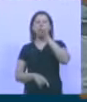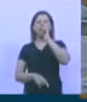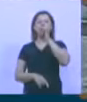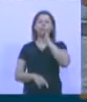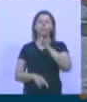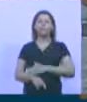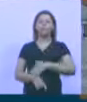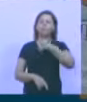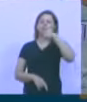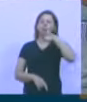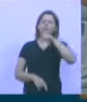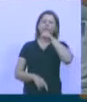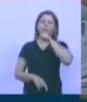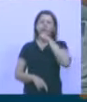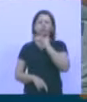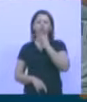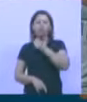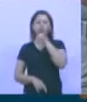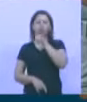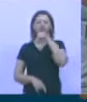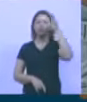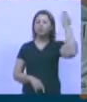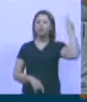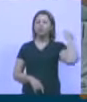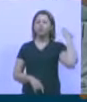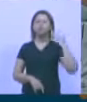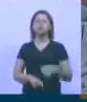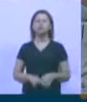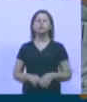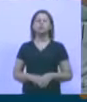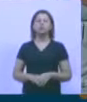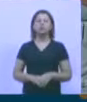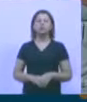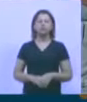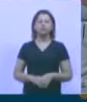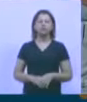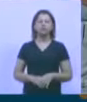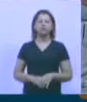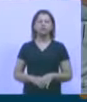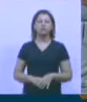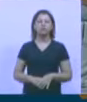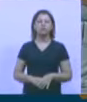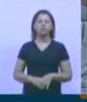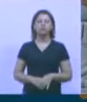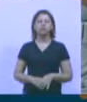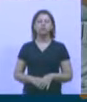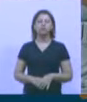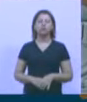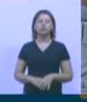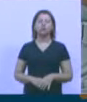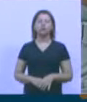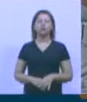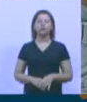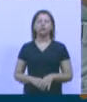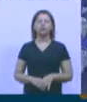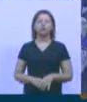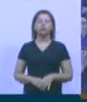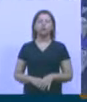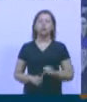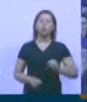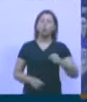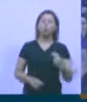meus antepassados. Or there was depriving people of their property in my ancestry.